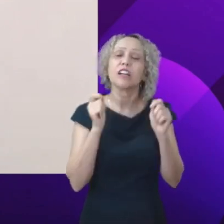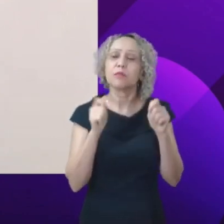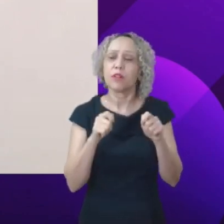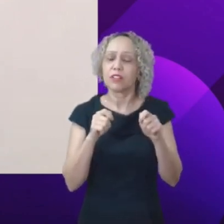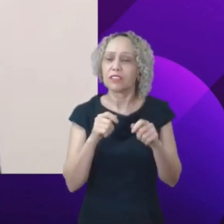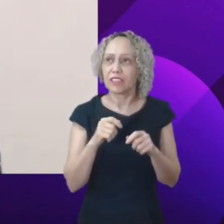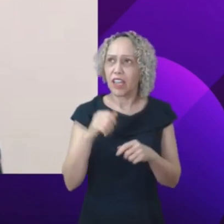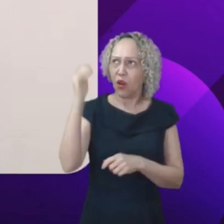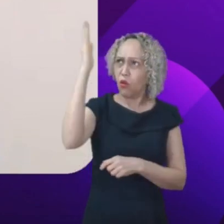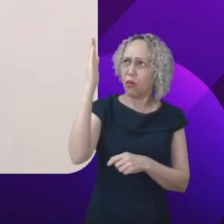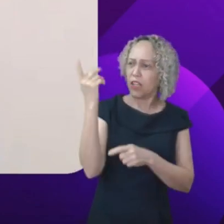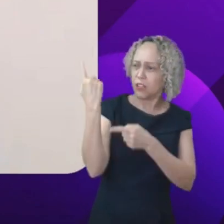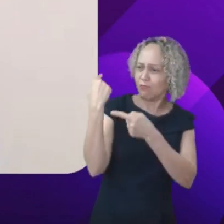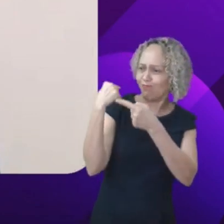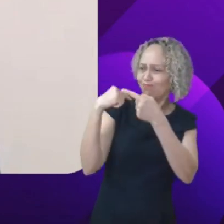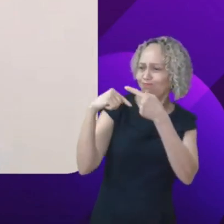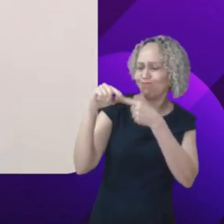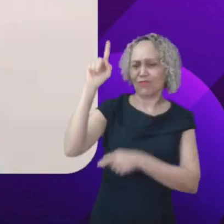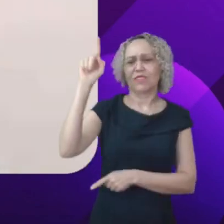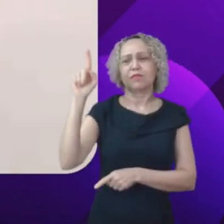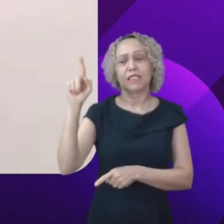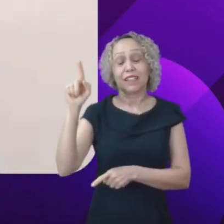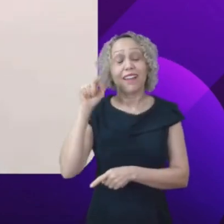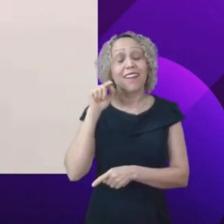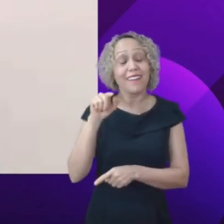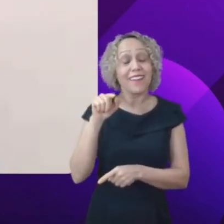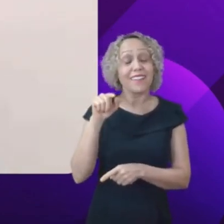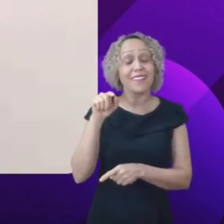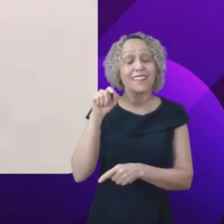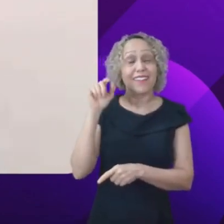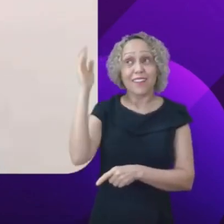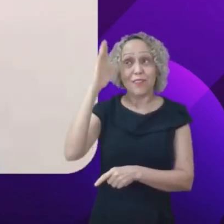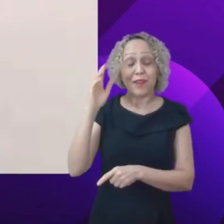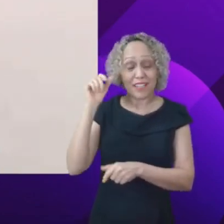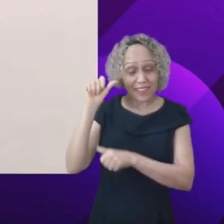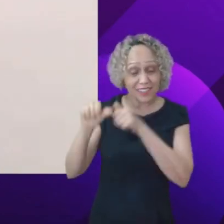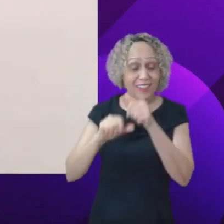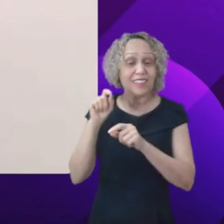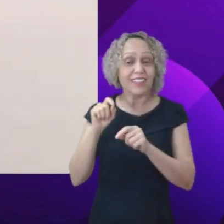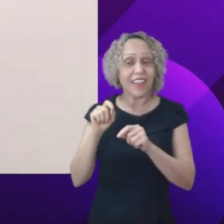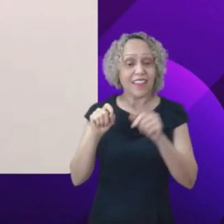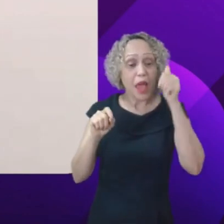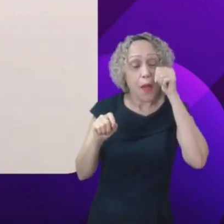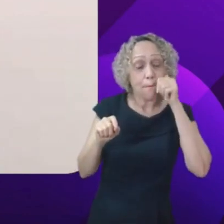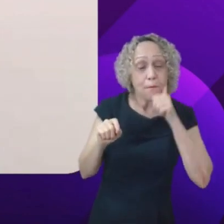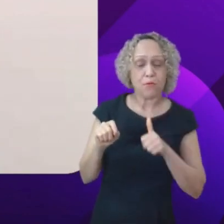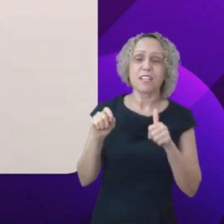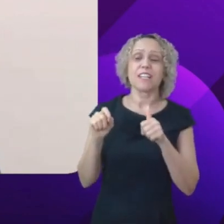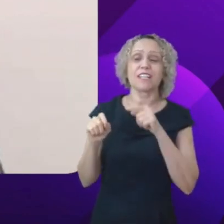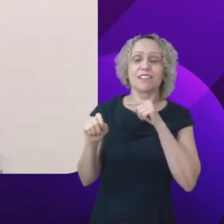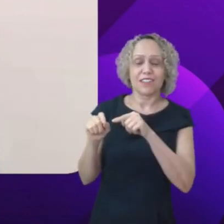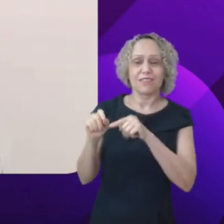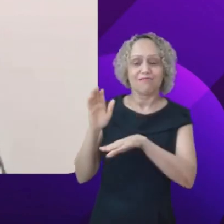a transformação no país e essa transformação ser feminista, né? E de que forma que a gente poderia fazer isso dentro dos